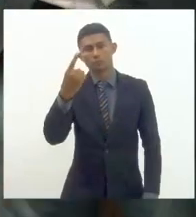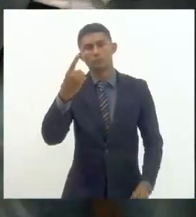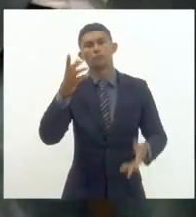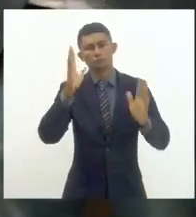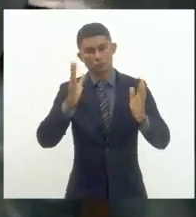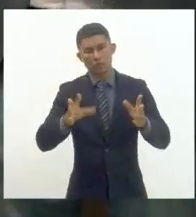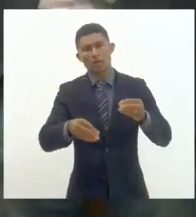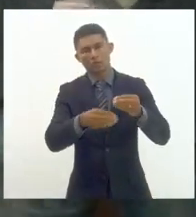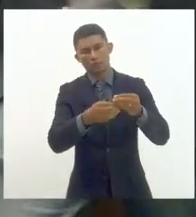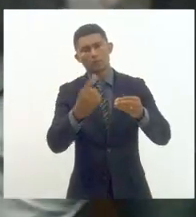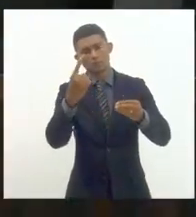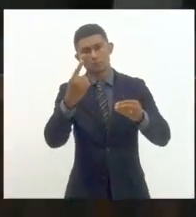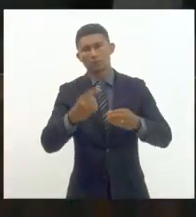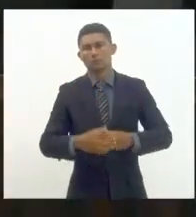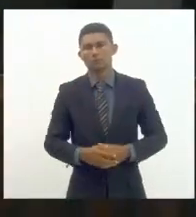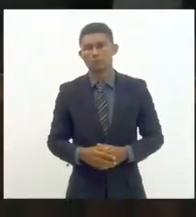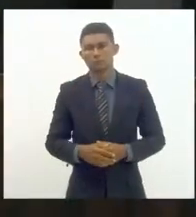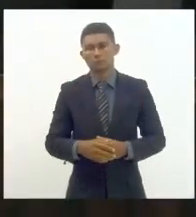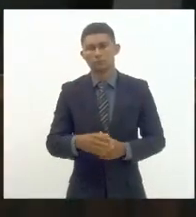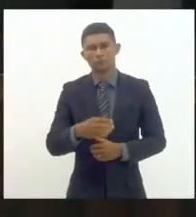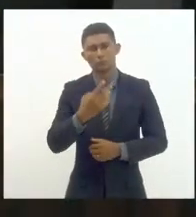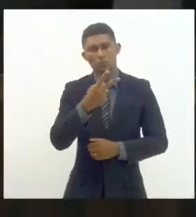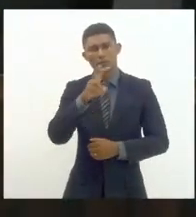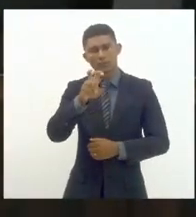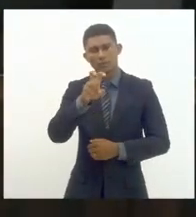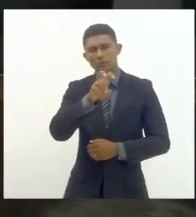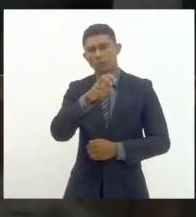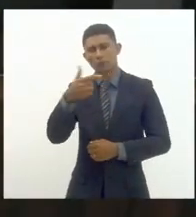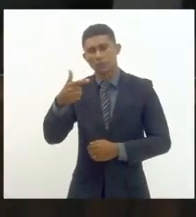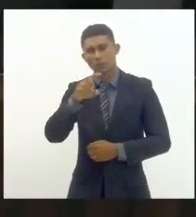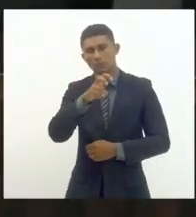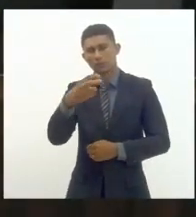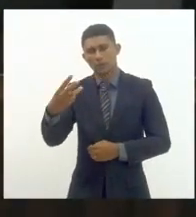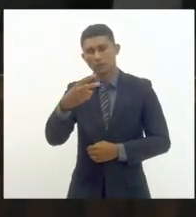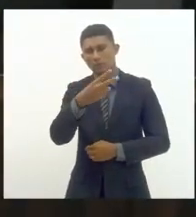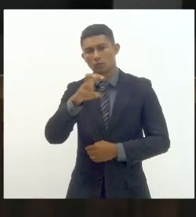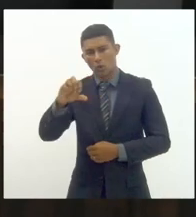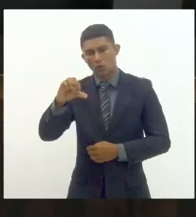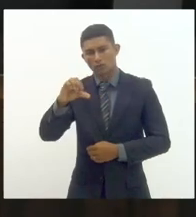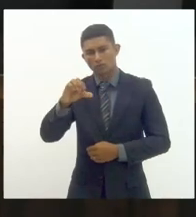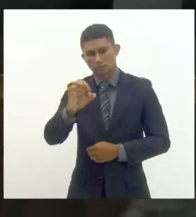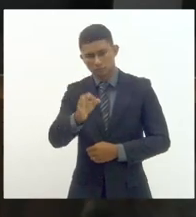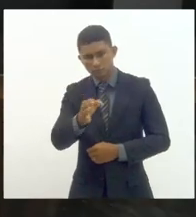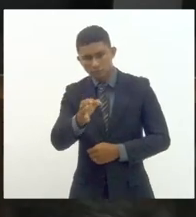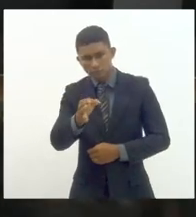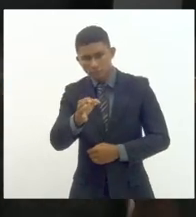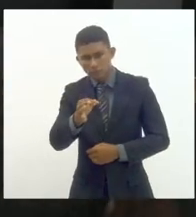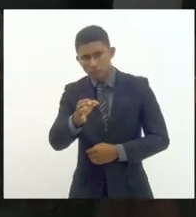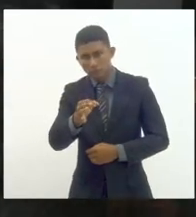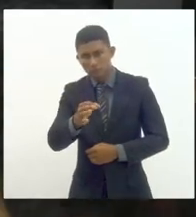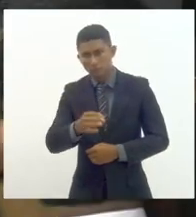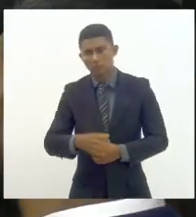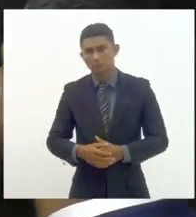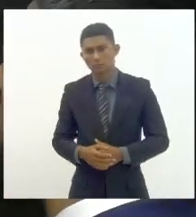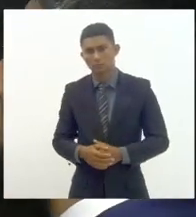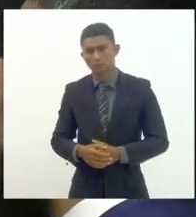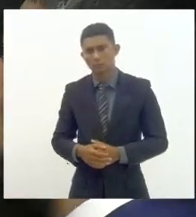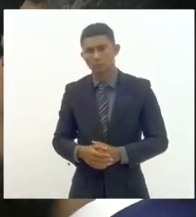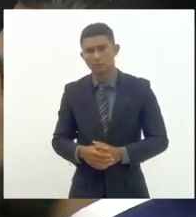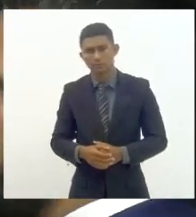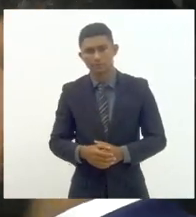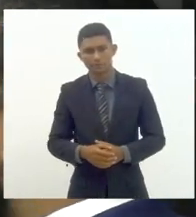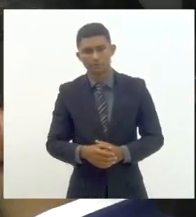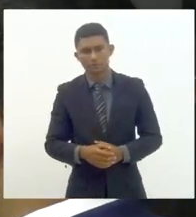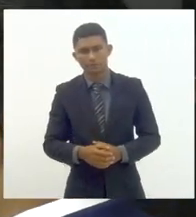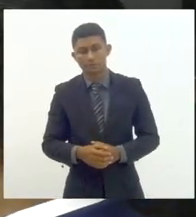Um já foi. 4, 5, 5, 2, 5, 3, 5, 9. 28 não tem. A